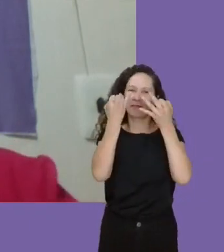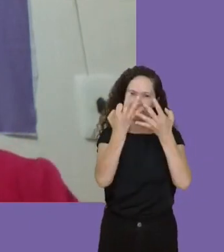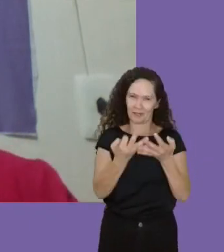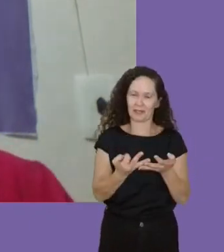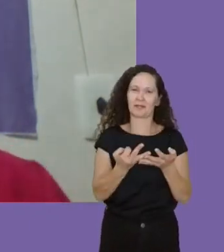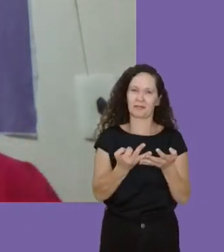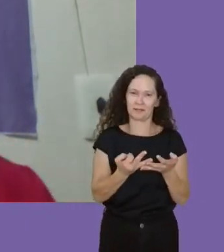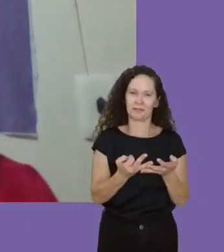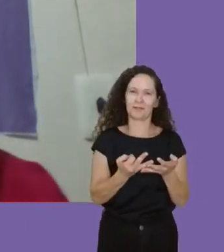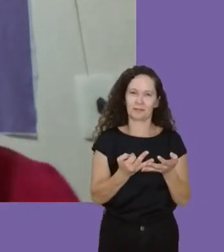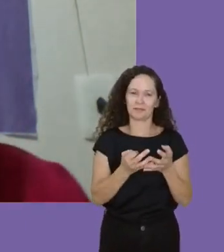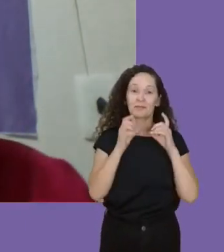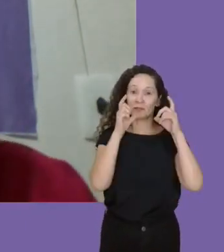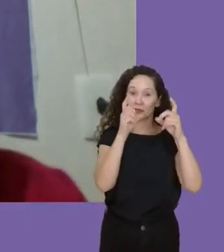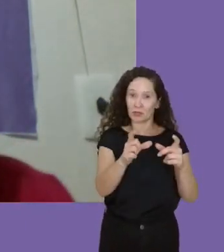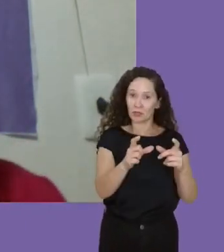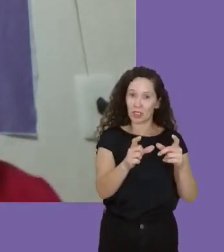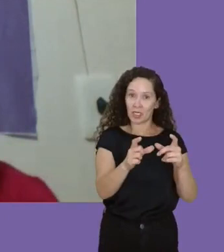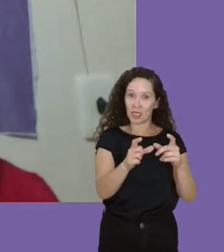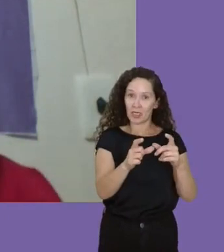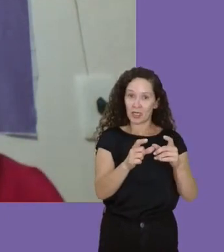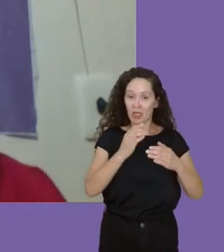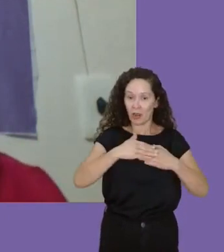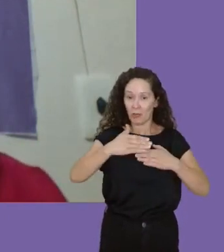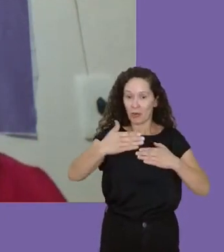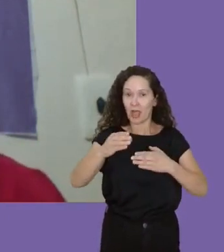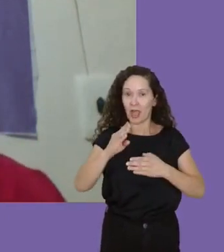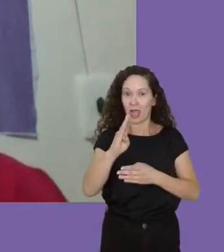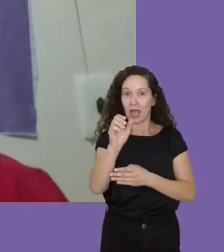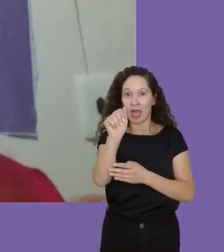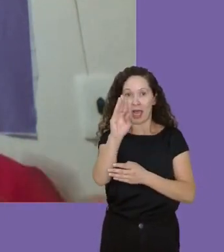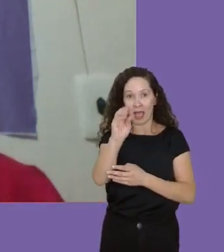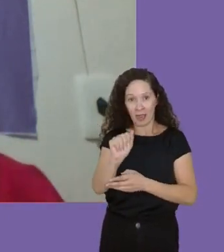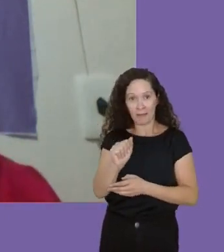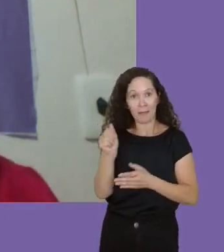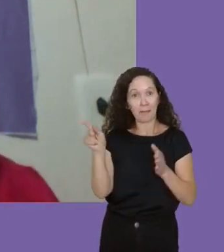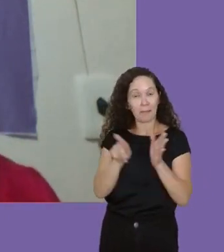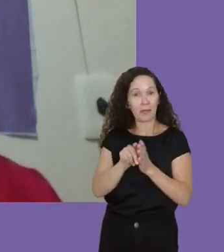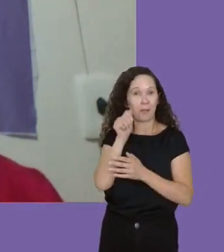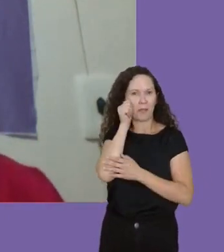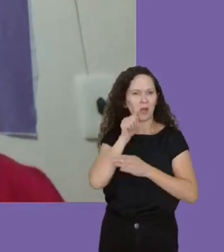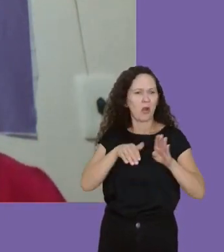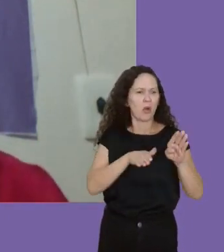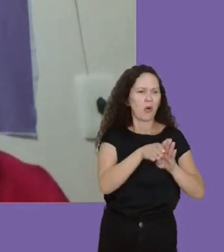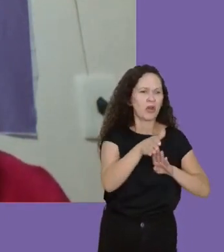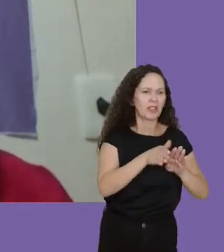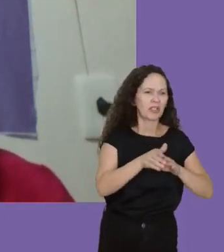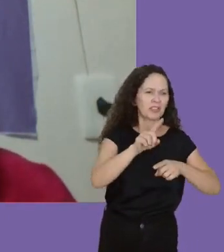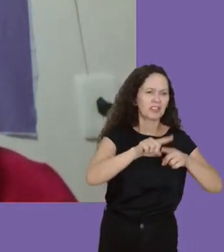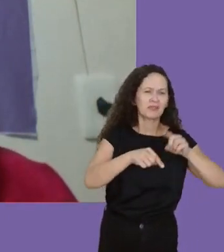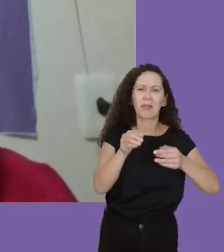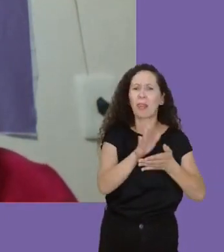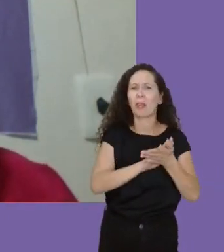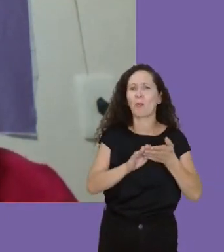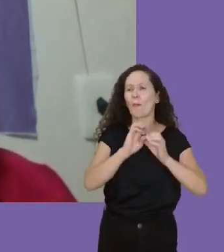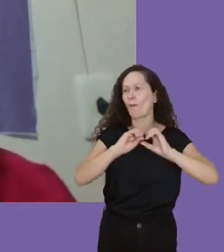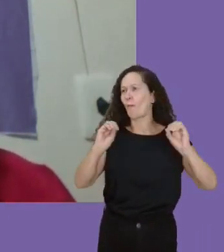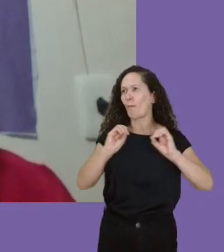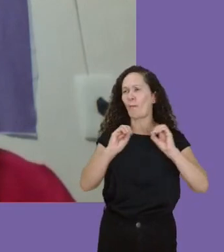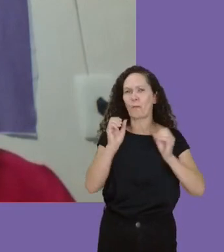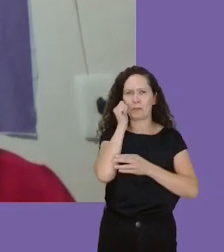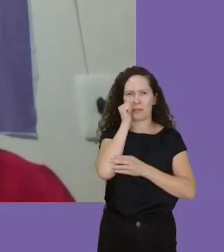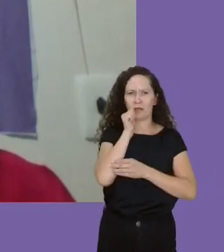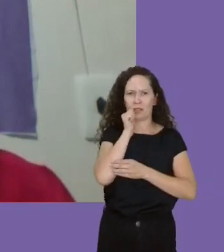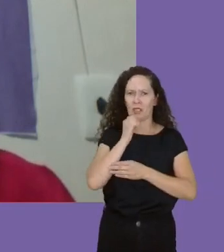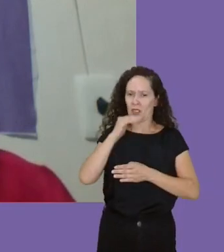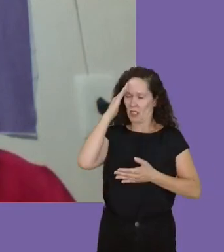que é um espaço, né, uma aba específica para as mulheres, né, e nem orientação, nem material, nem nada. Então, assim, eu